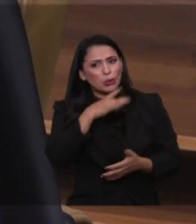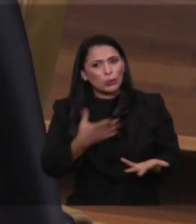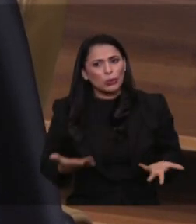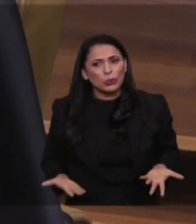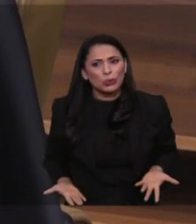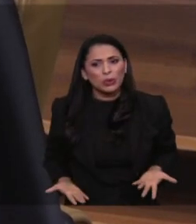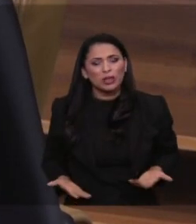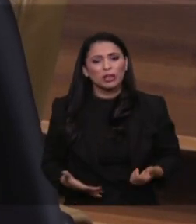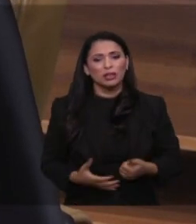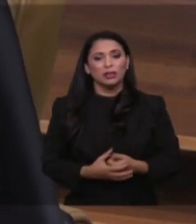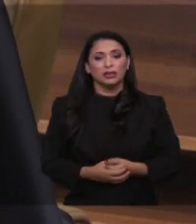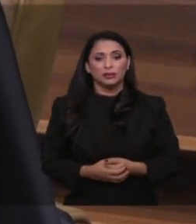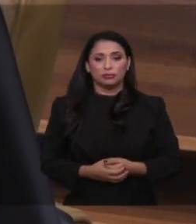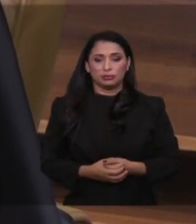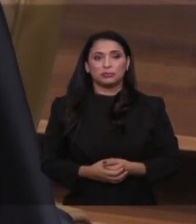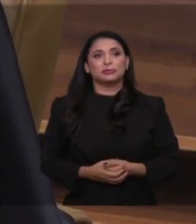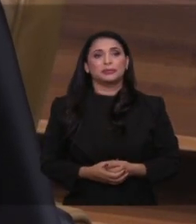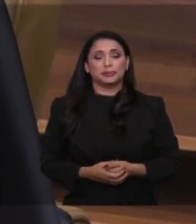evidentemente,